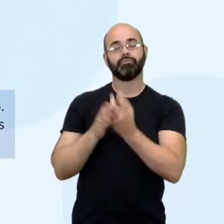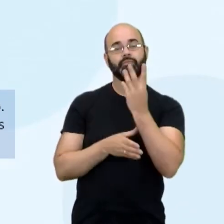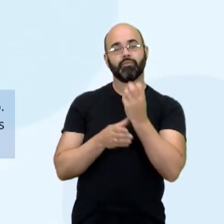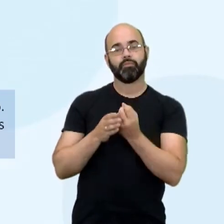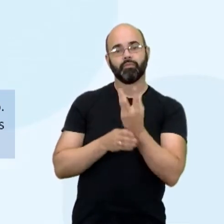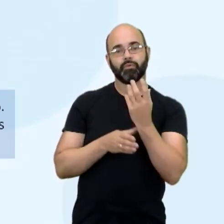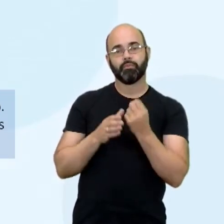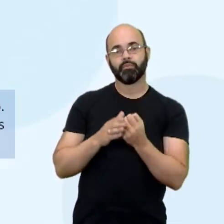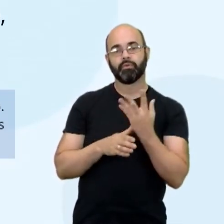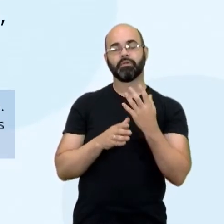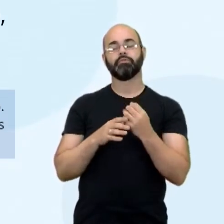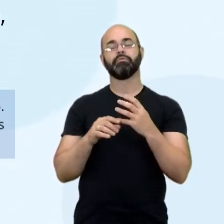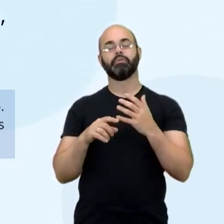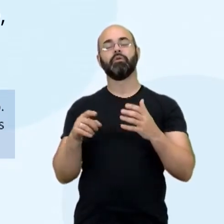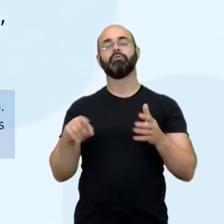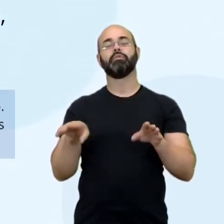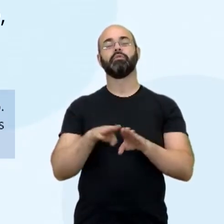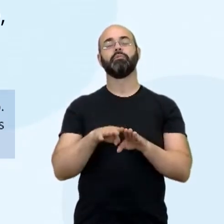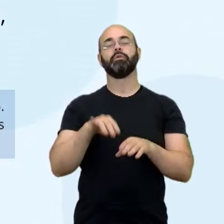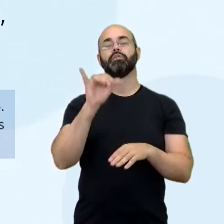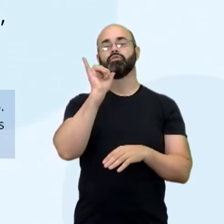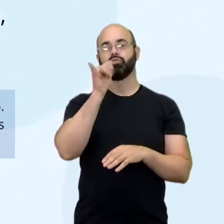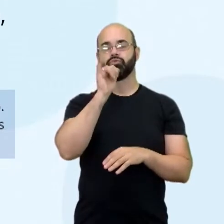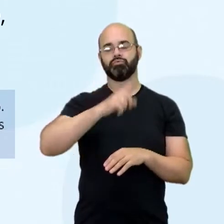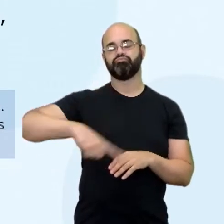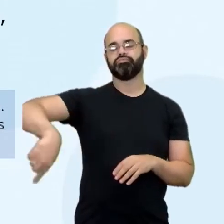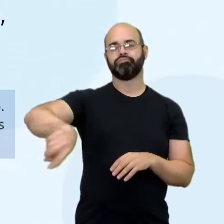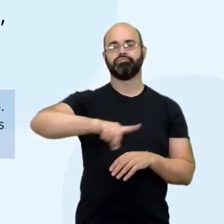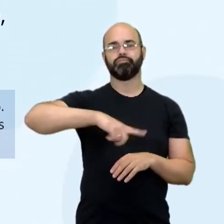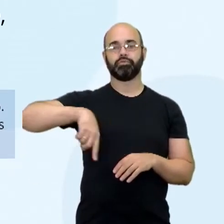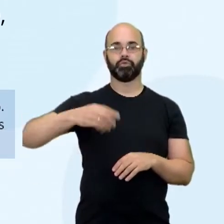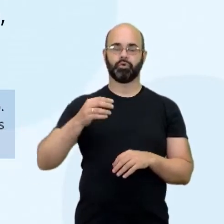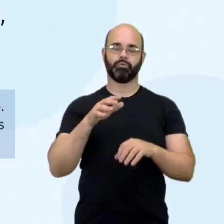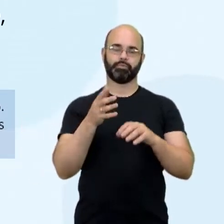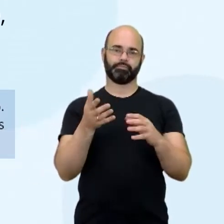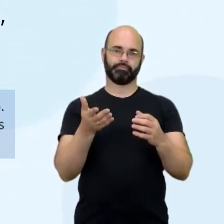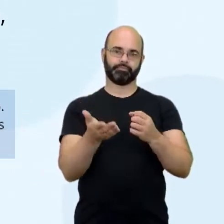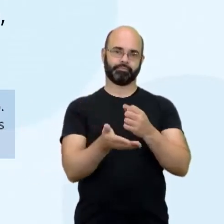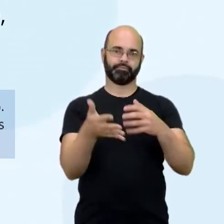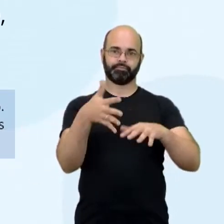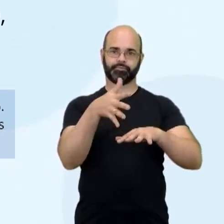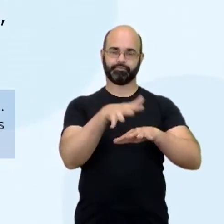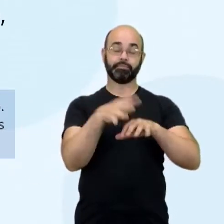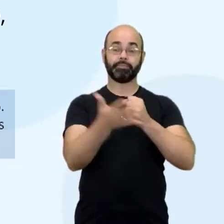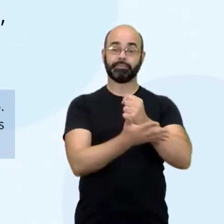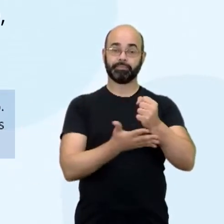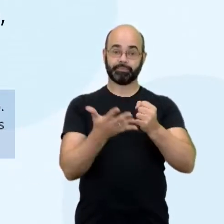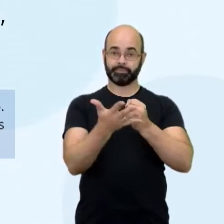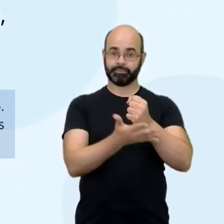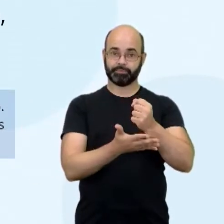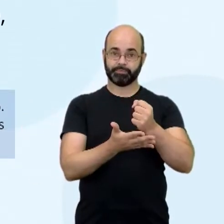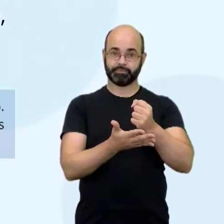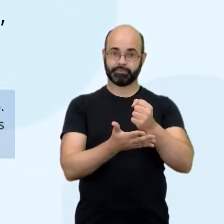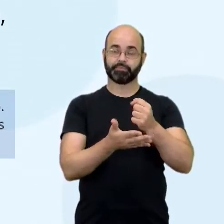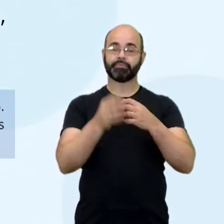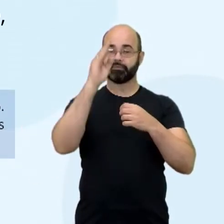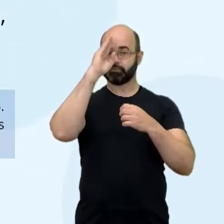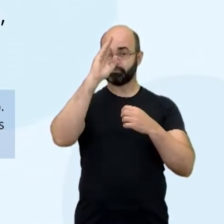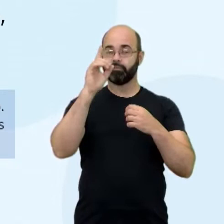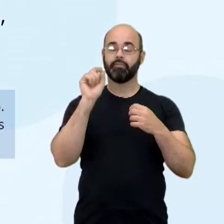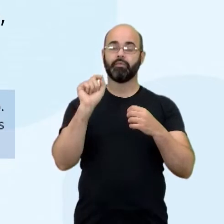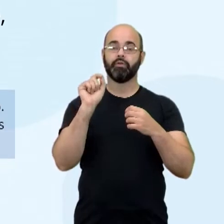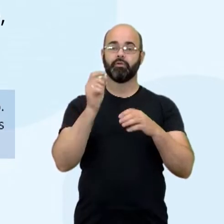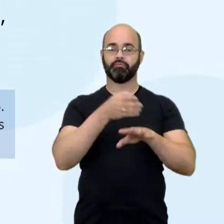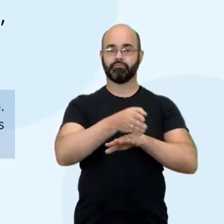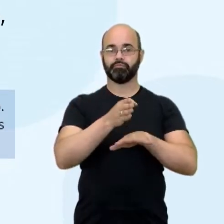de discursos, tá? E além disso, o eixo estruturante é investigação científica, como eu falei na aula anterior, você vai